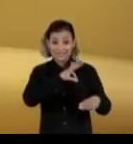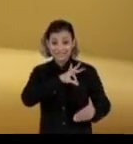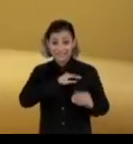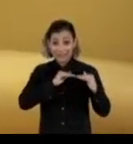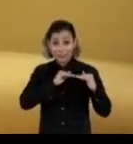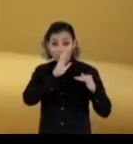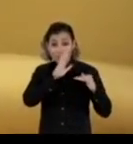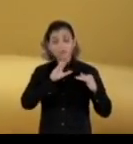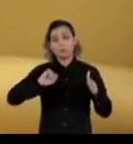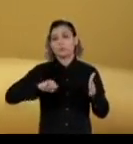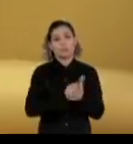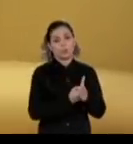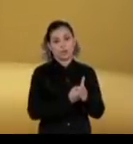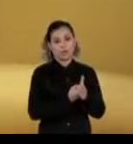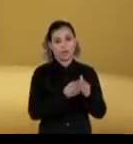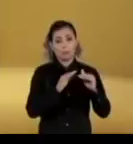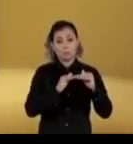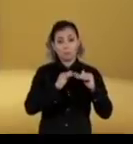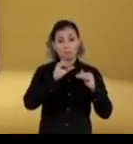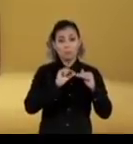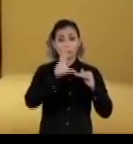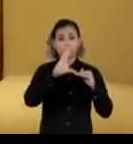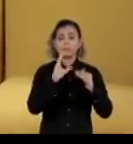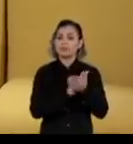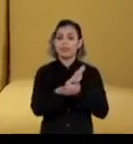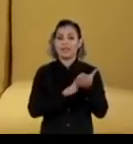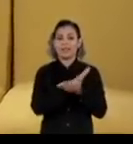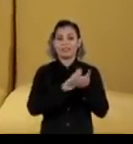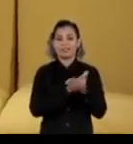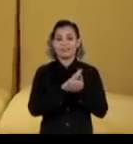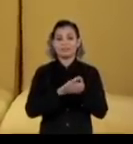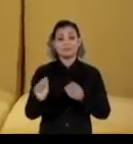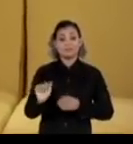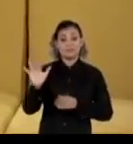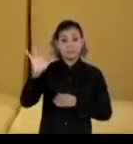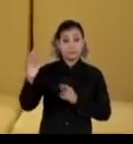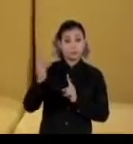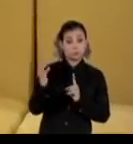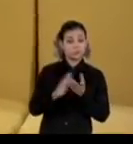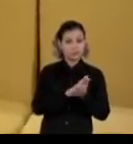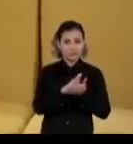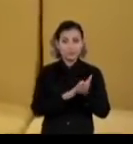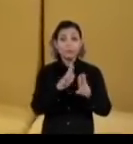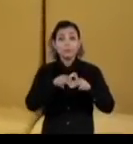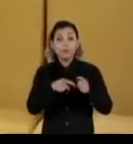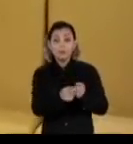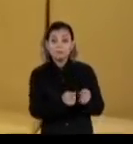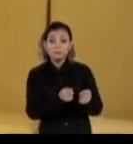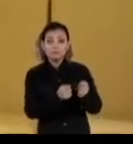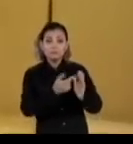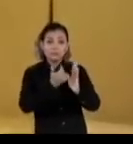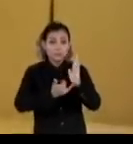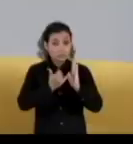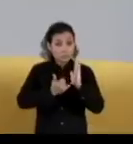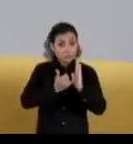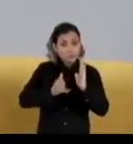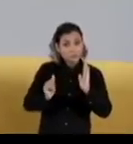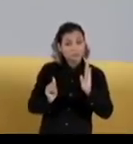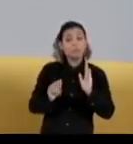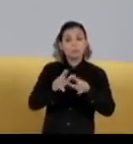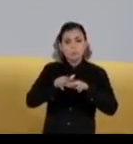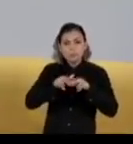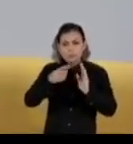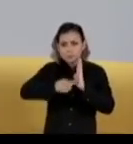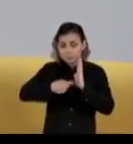salário mínimo, que não seria mais corrigido pela inflação. A medida faz parte do pacote de ajuste fiscal. Crise